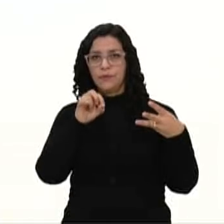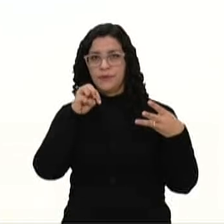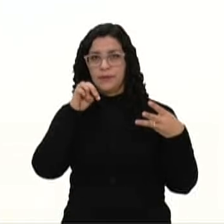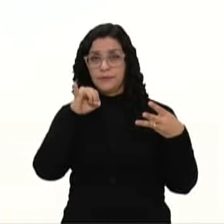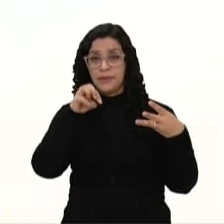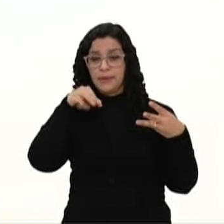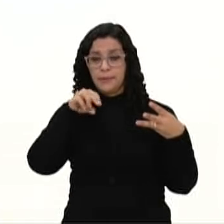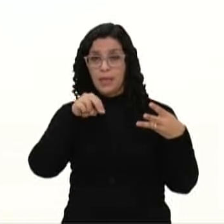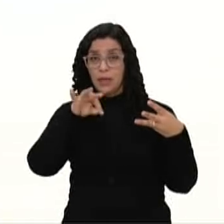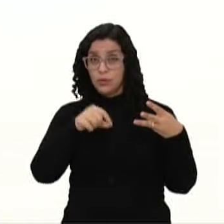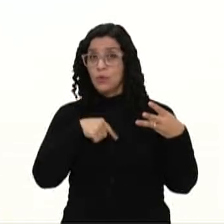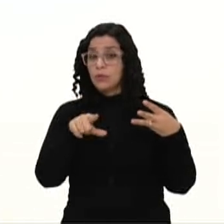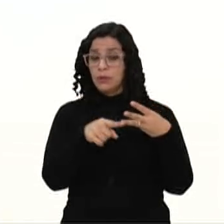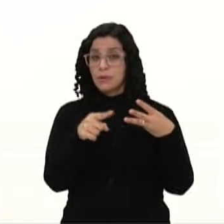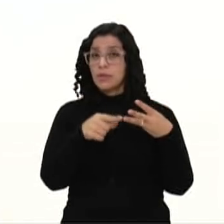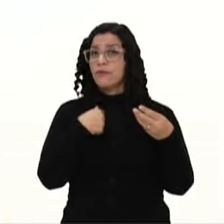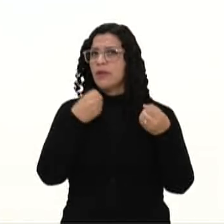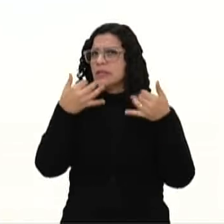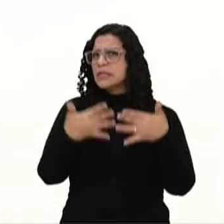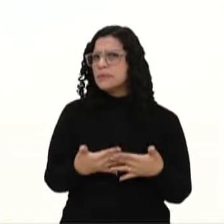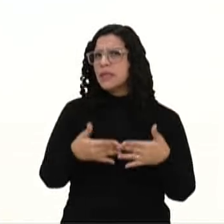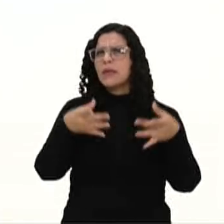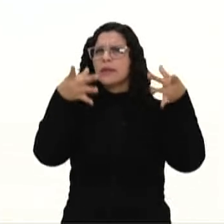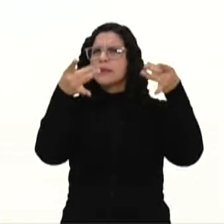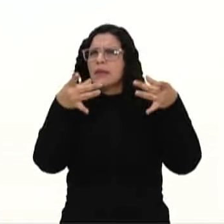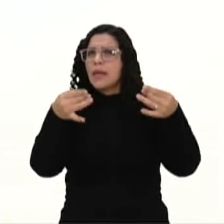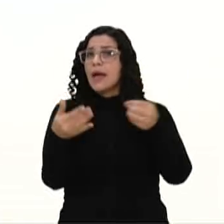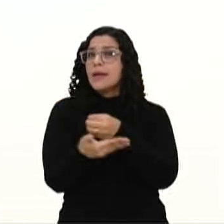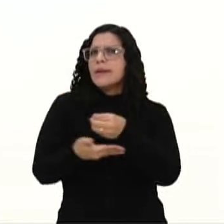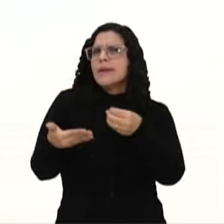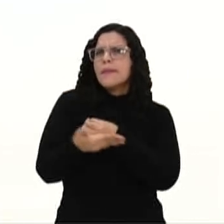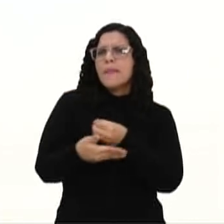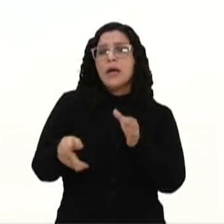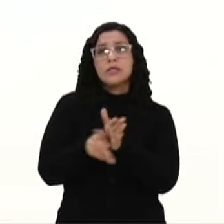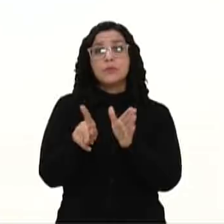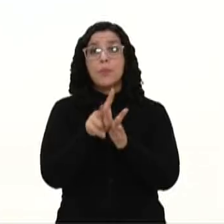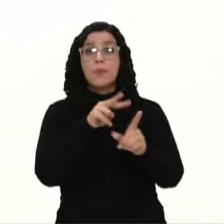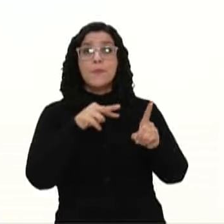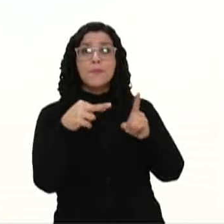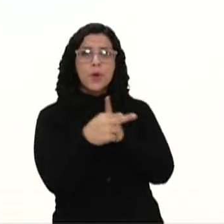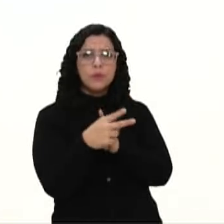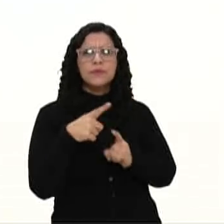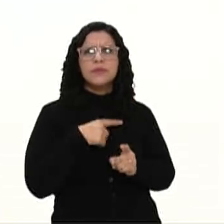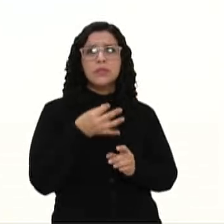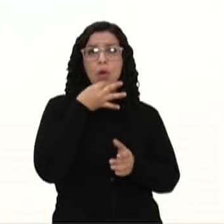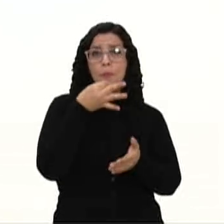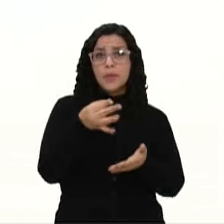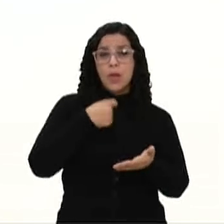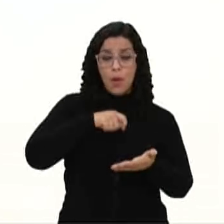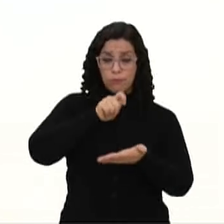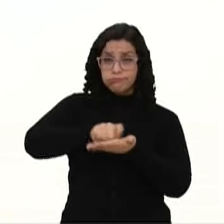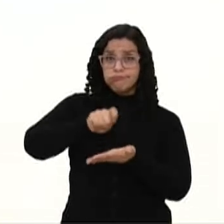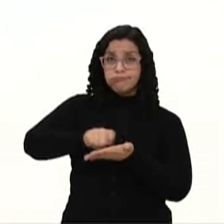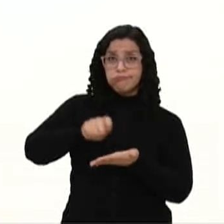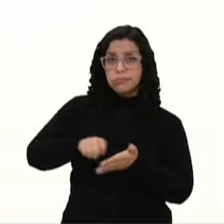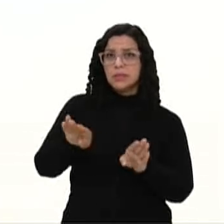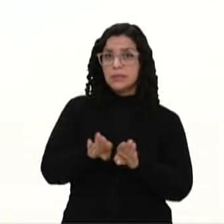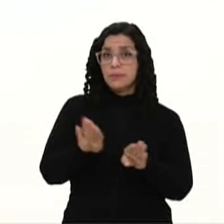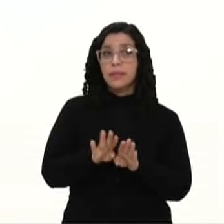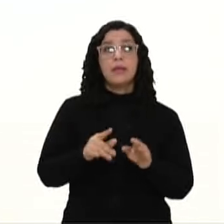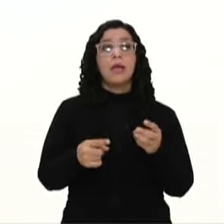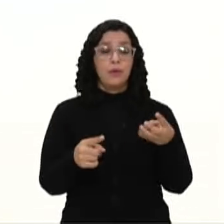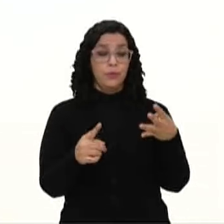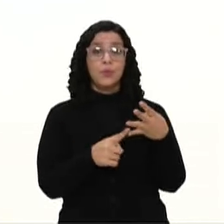analisa o problema, apresentando argumentos fundamentados com o ponto de vista de quem escreve.